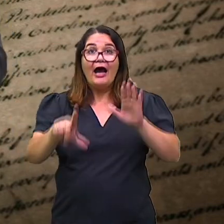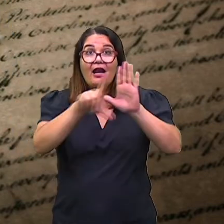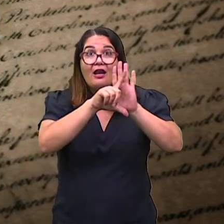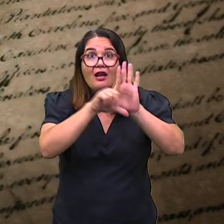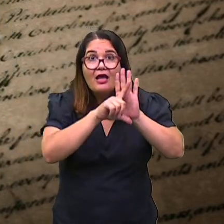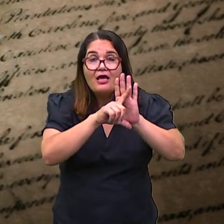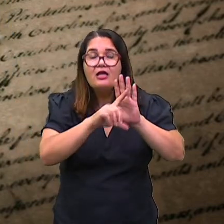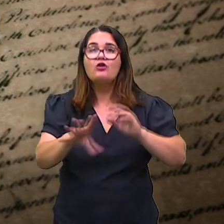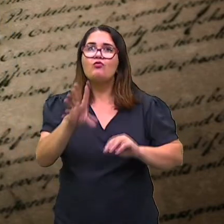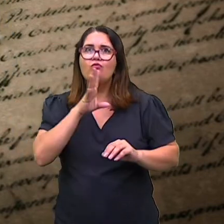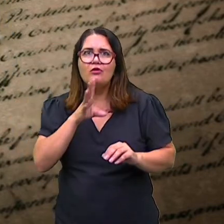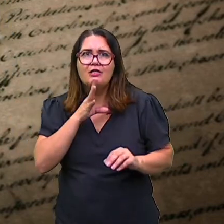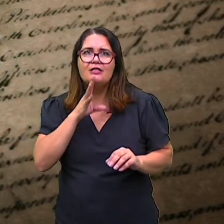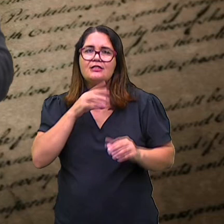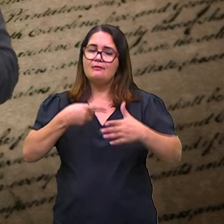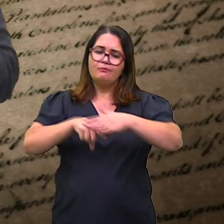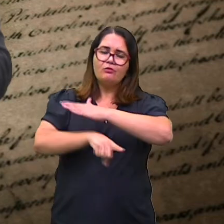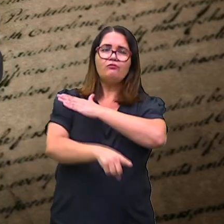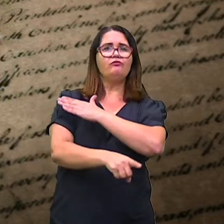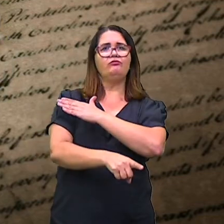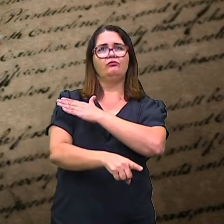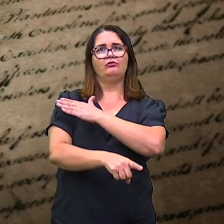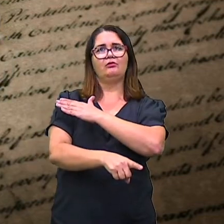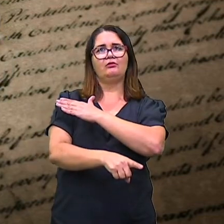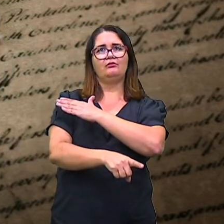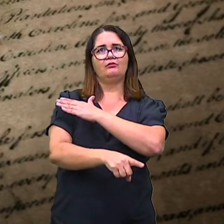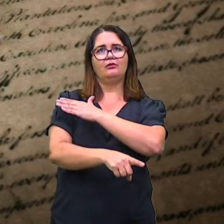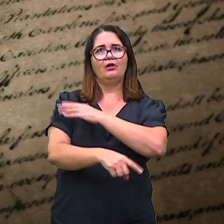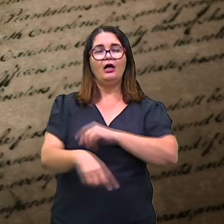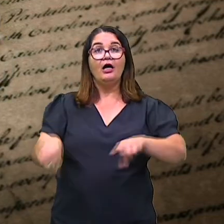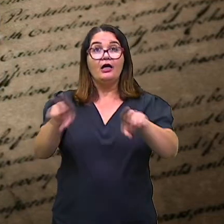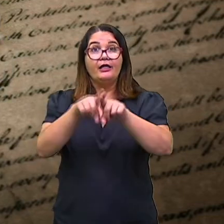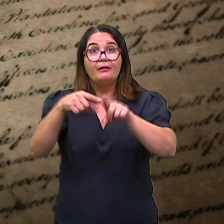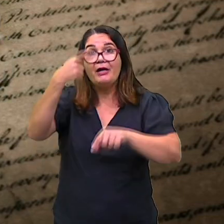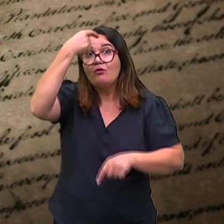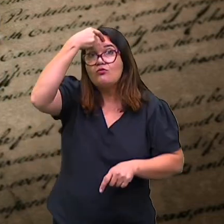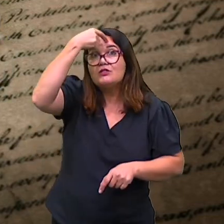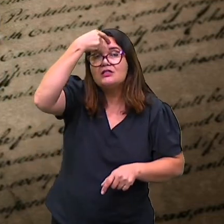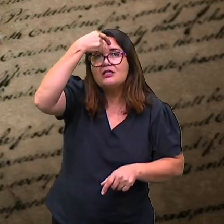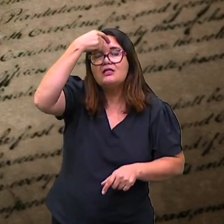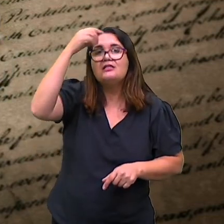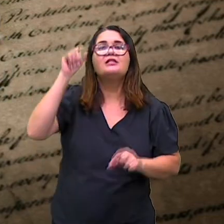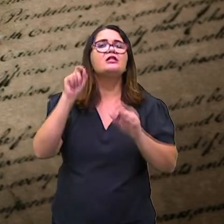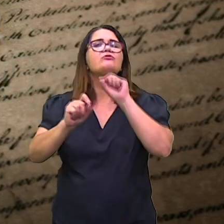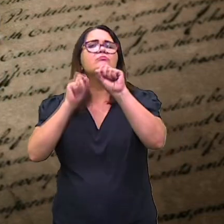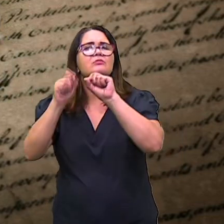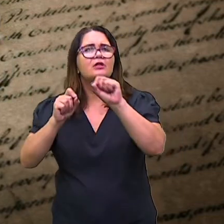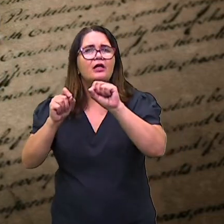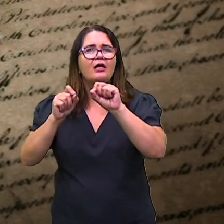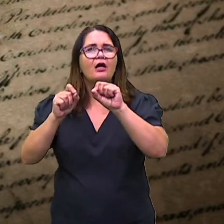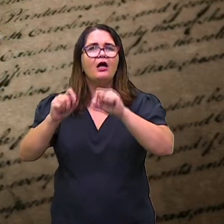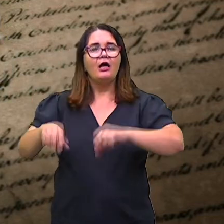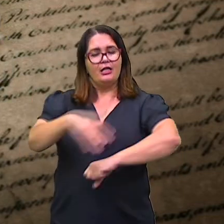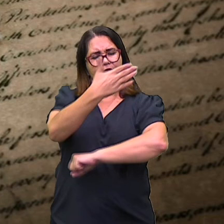uma consciência de que quando nós vamos para as ruas, quando nós vamos